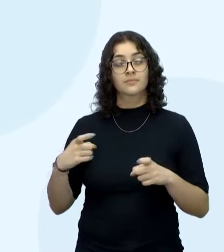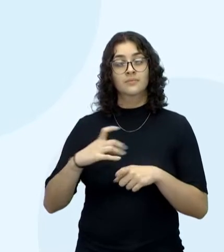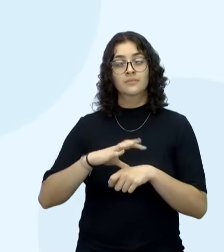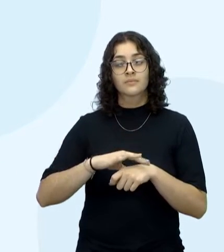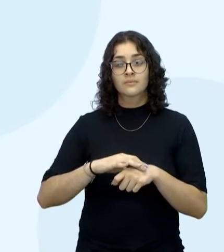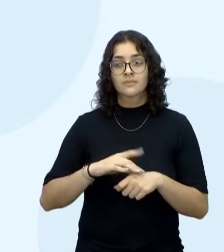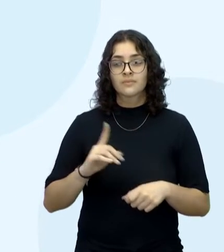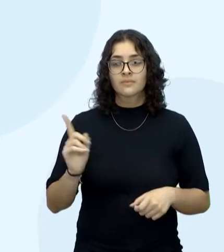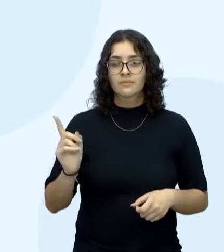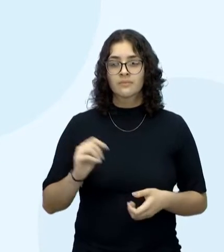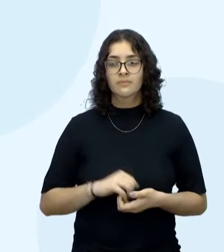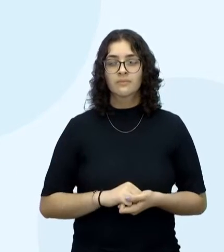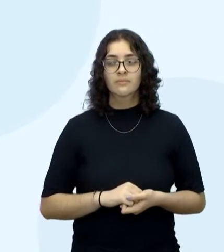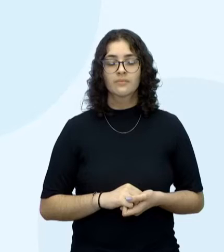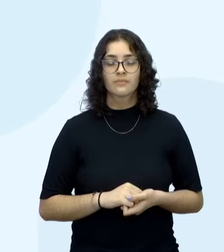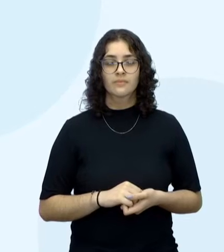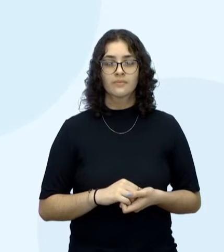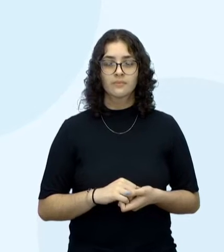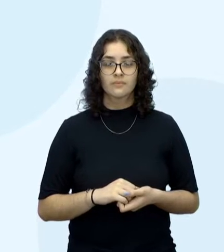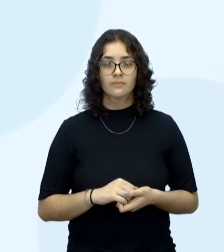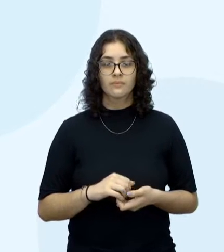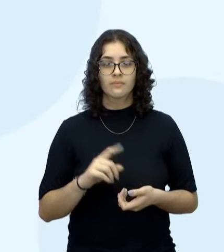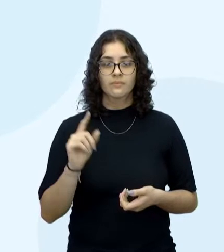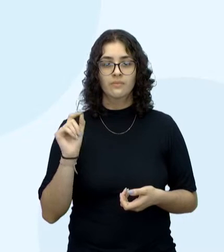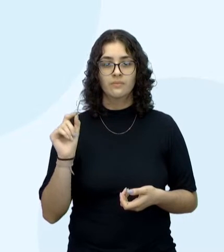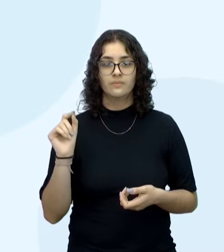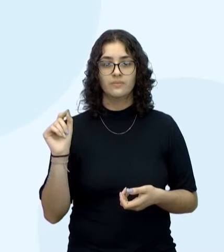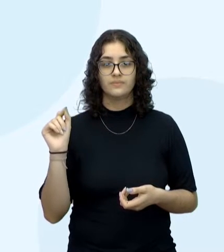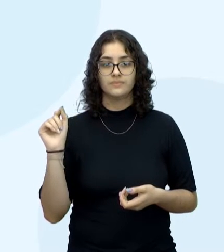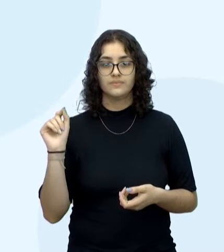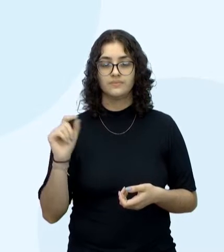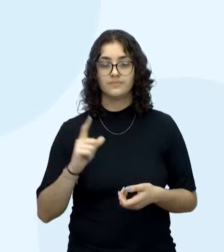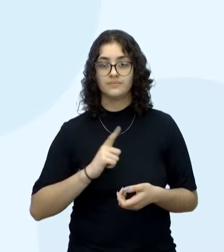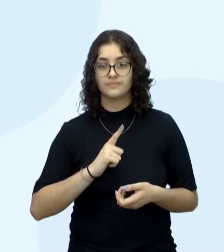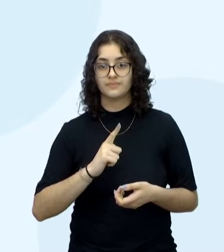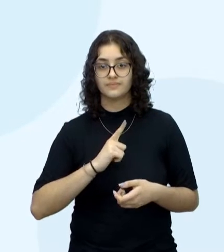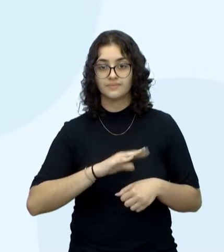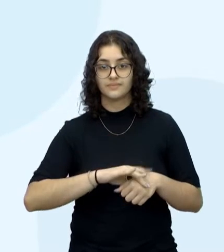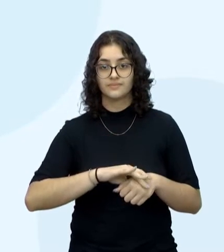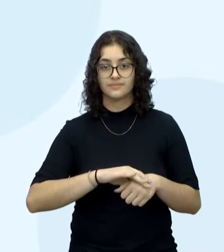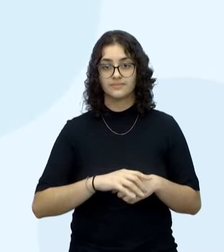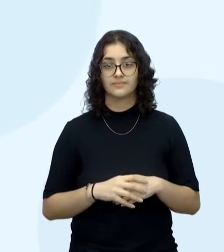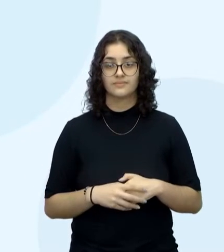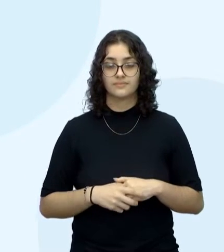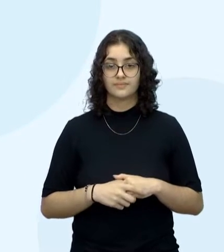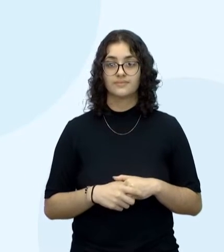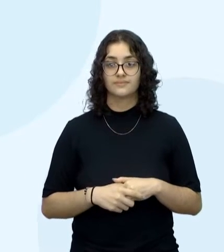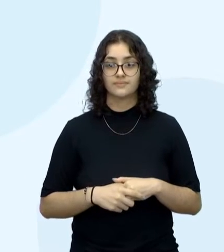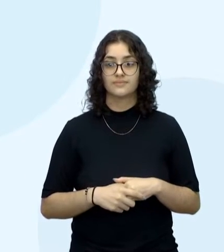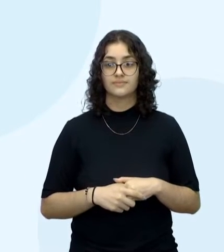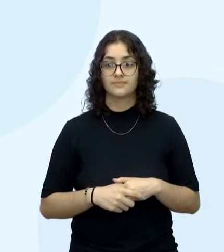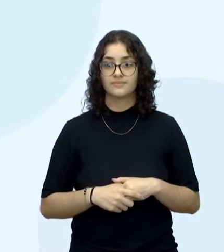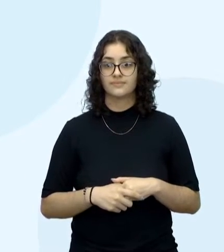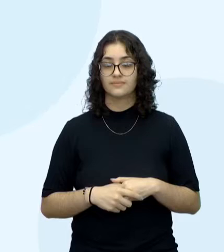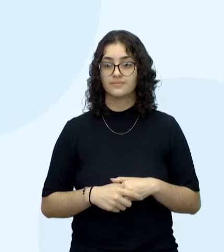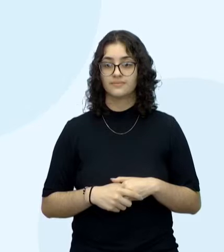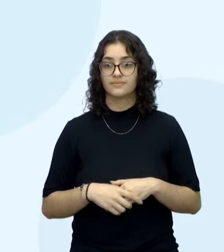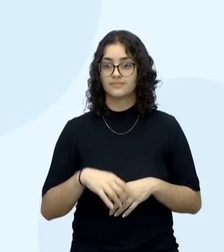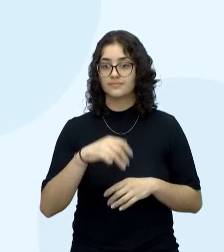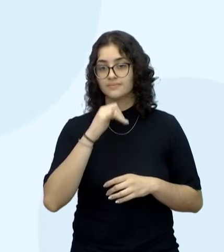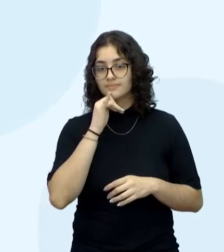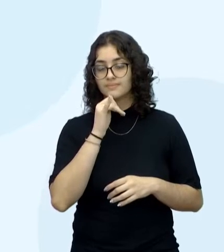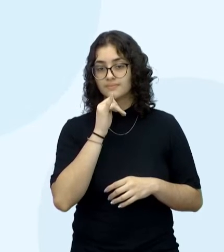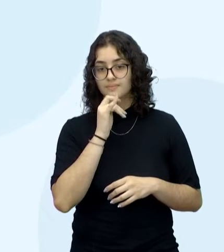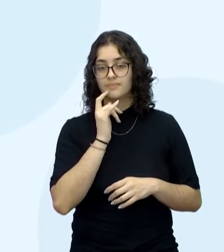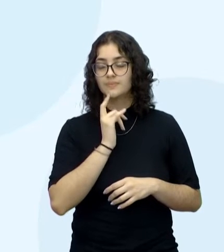Organismos que trazem, né, disseminam doenças, né? E, por exemplo, pode